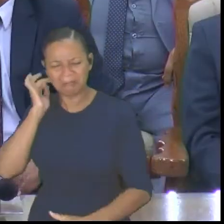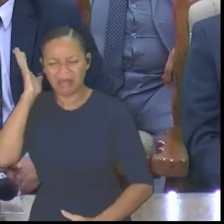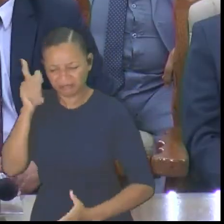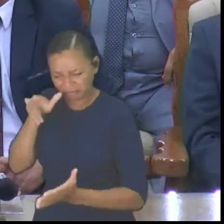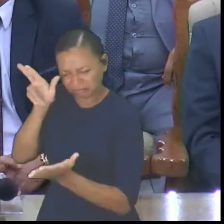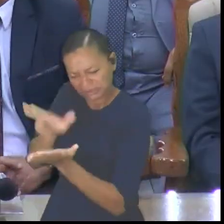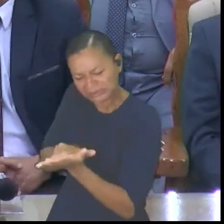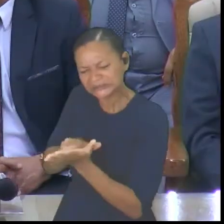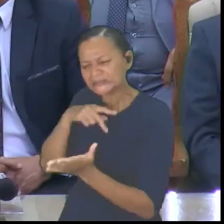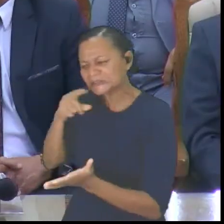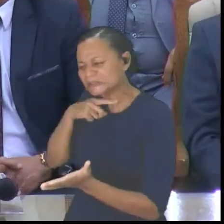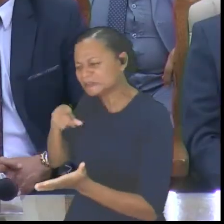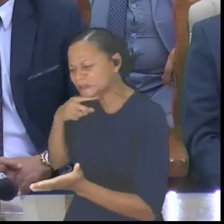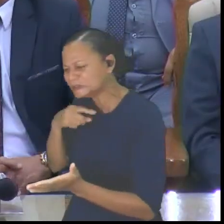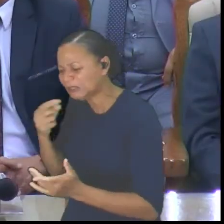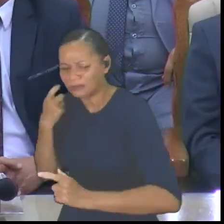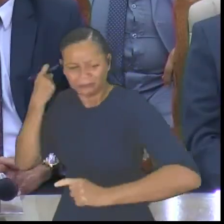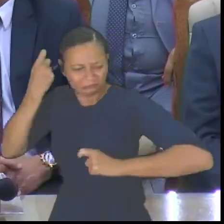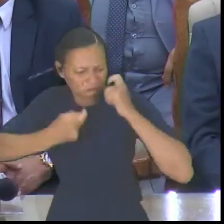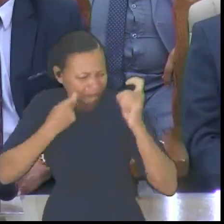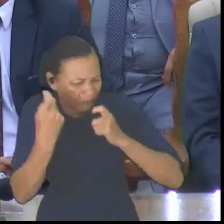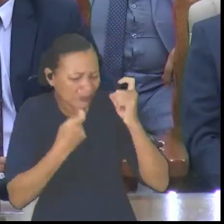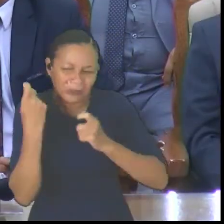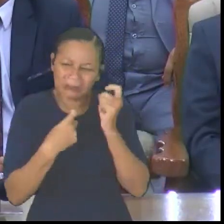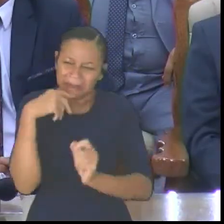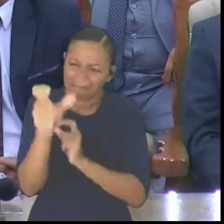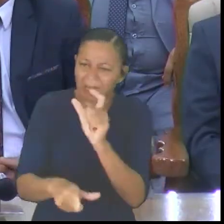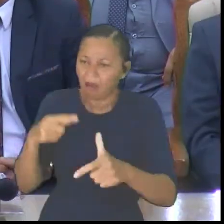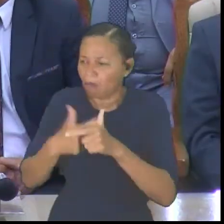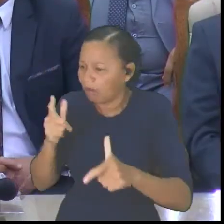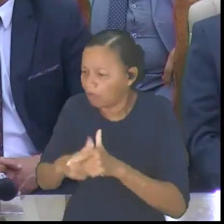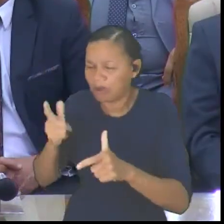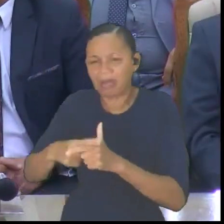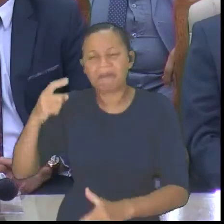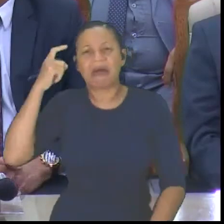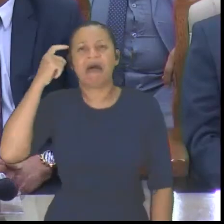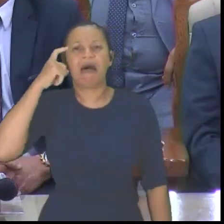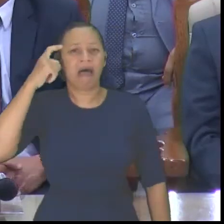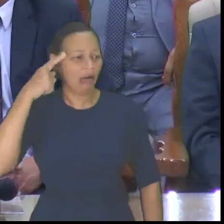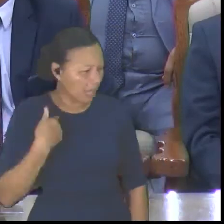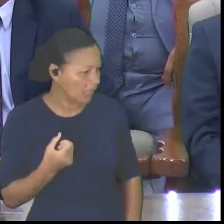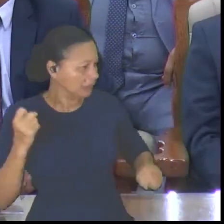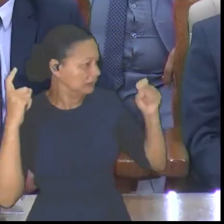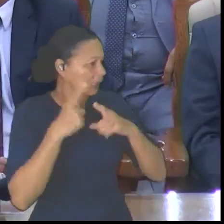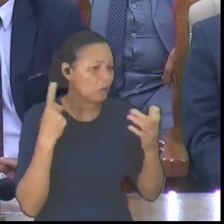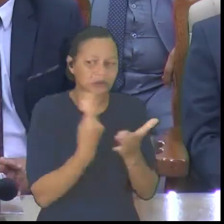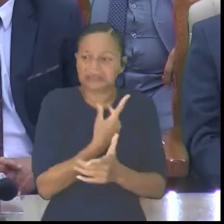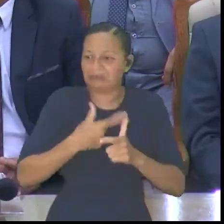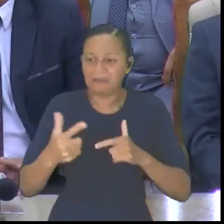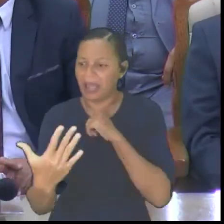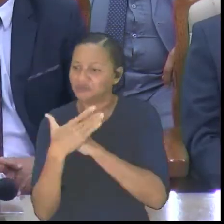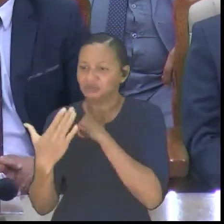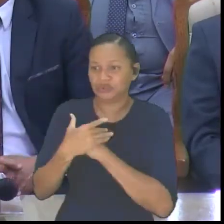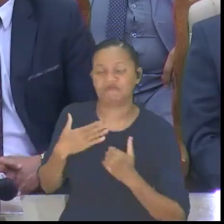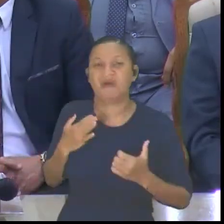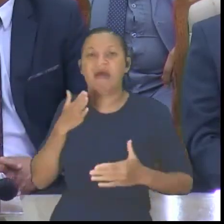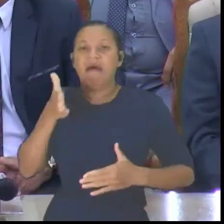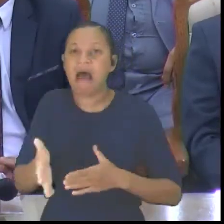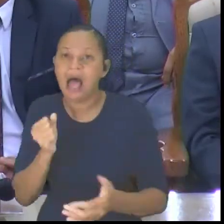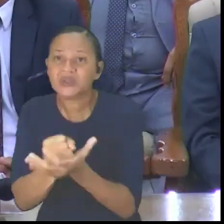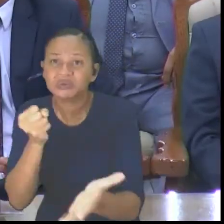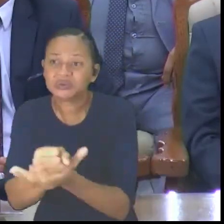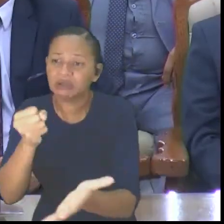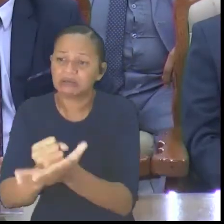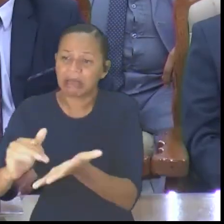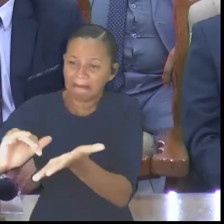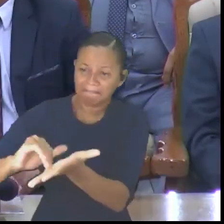você deixa para se preocupar com quem está com problema, com quem está com adversidade, e essa pessoa nem uma